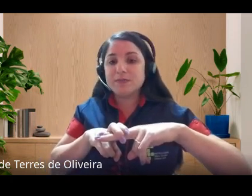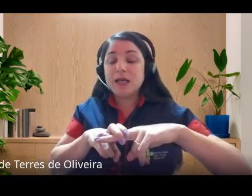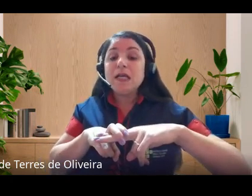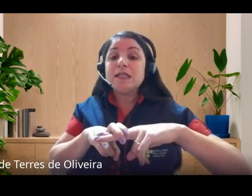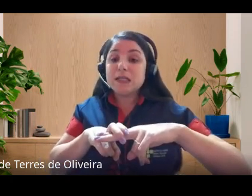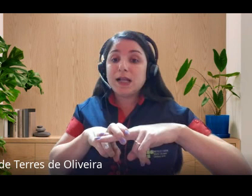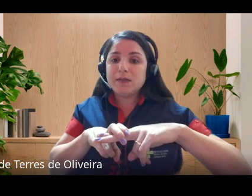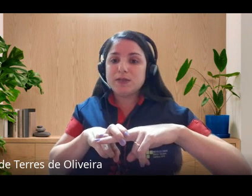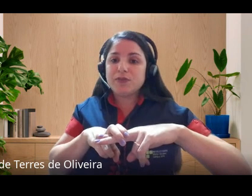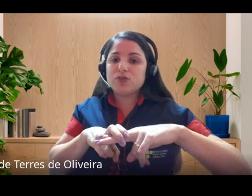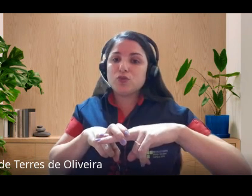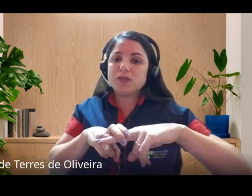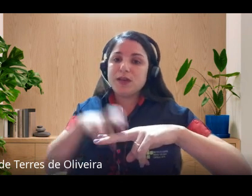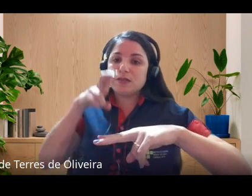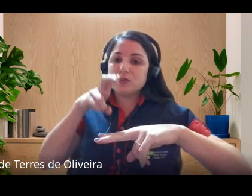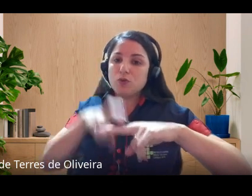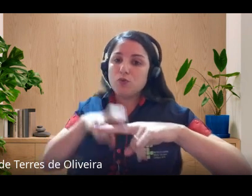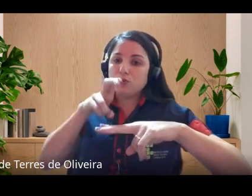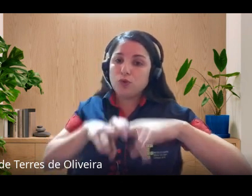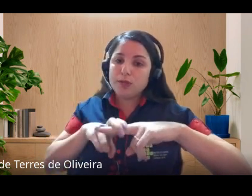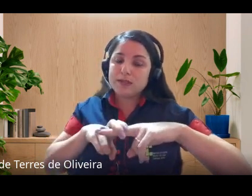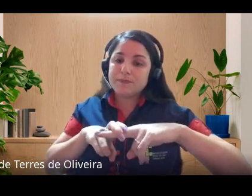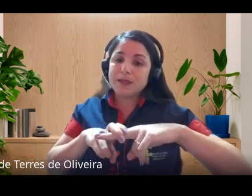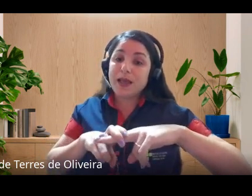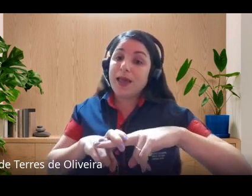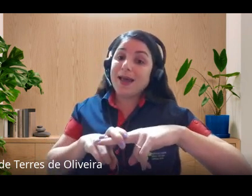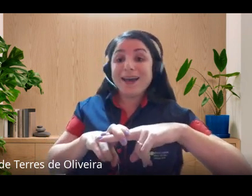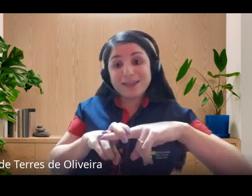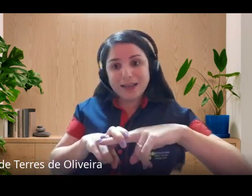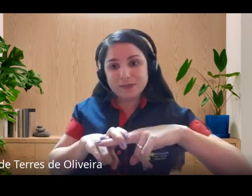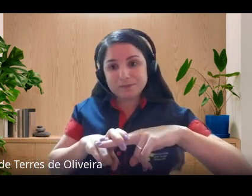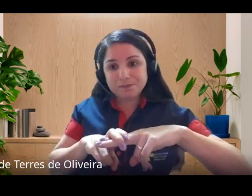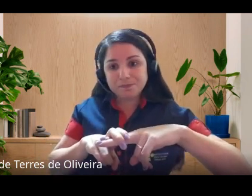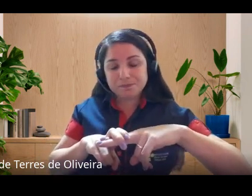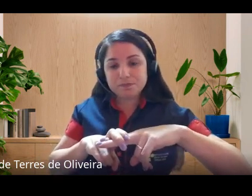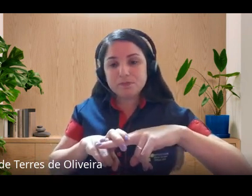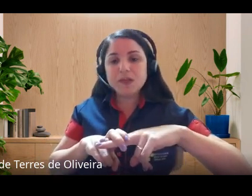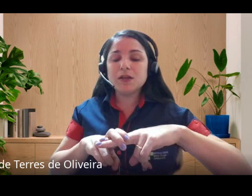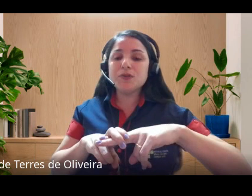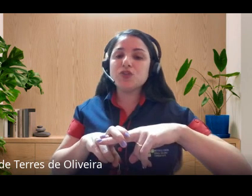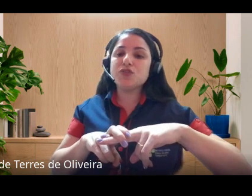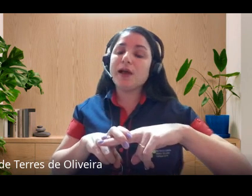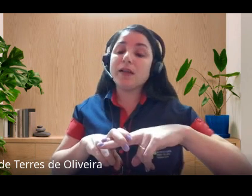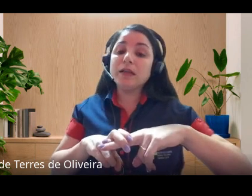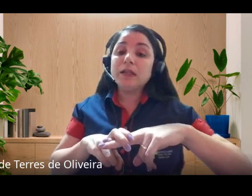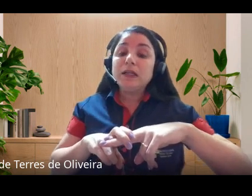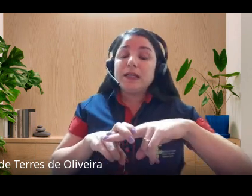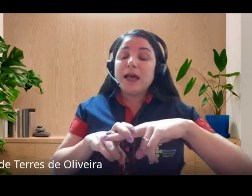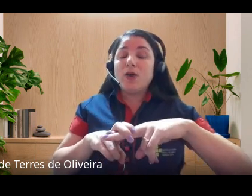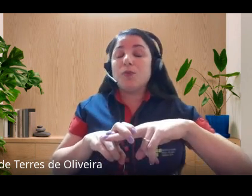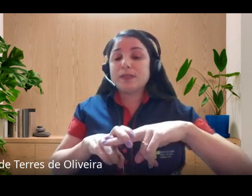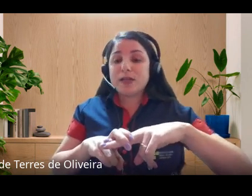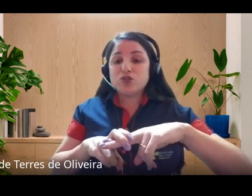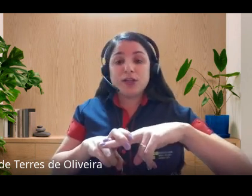vez. Se na Libras eu faço duas vezes, um, dois, é cadeira. Então, isso a gente fala